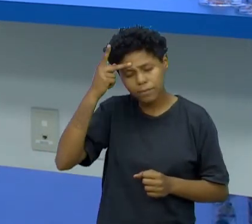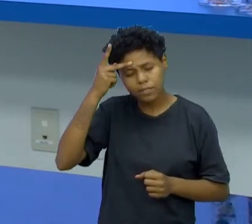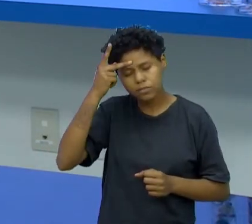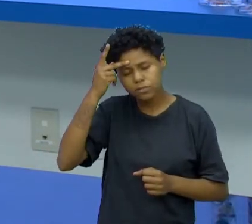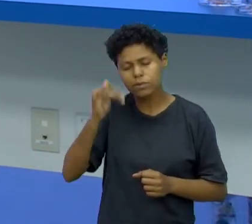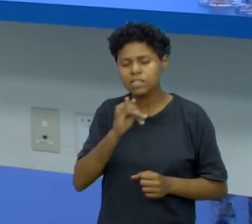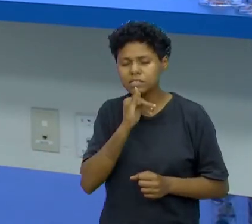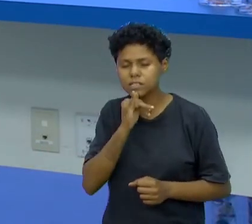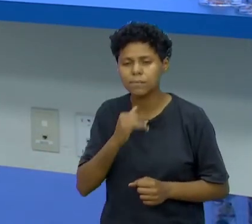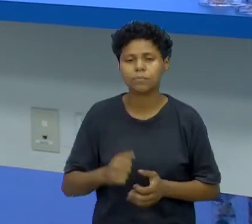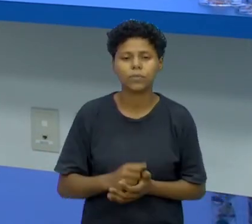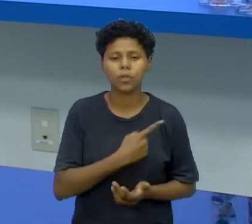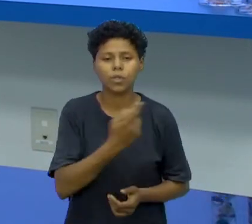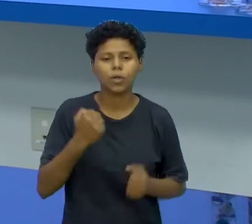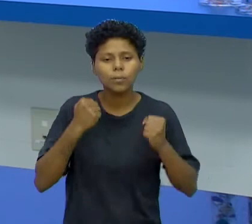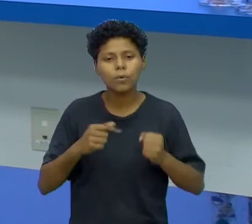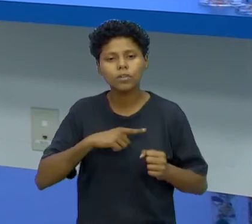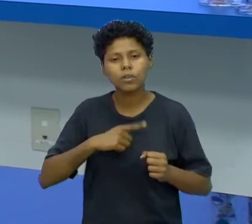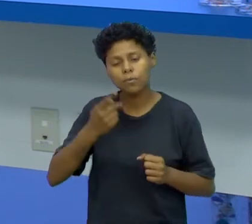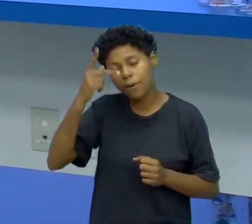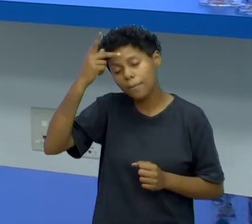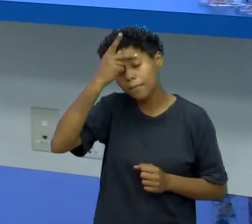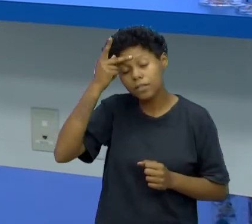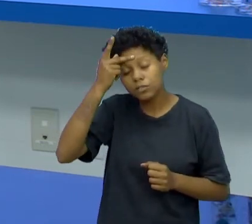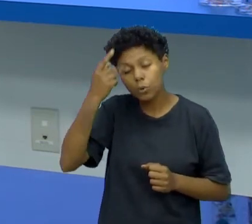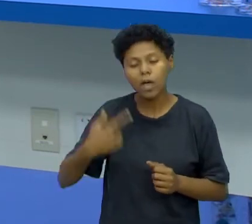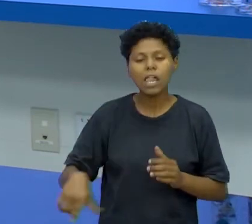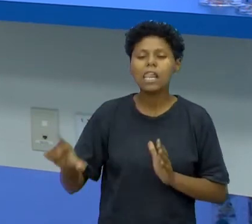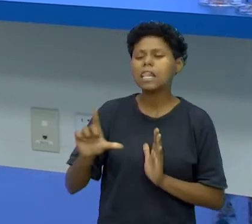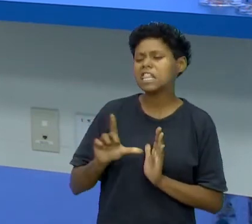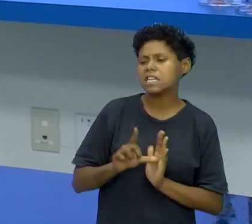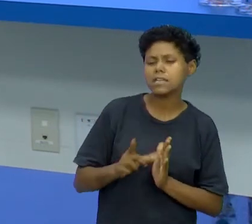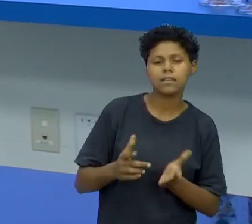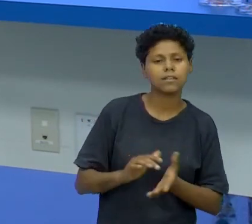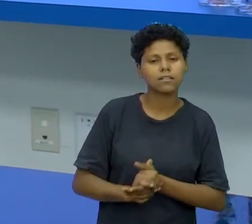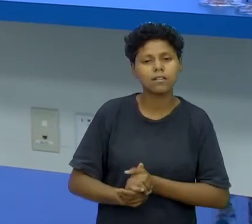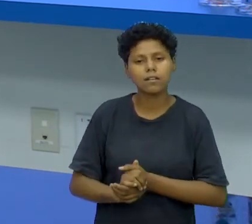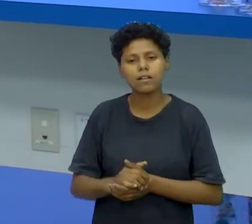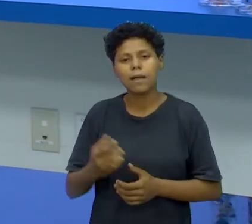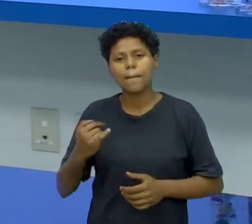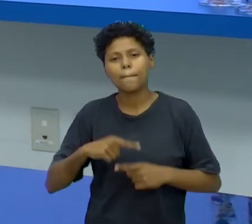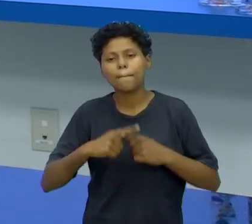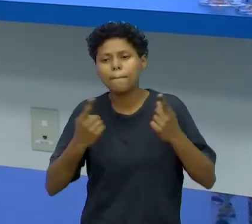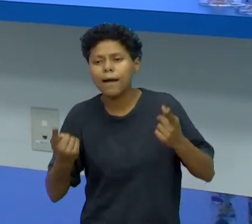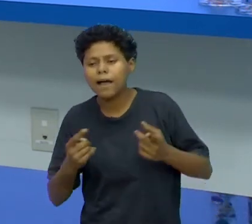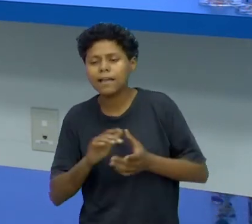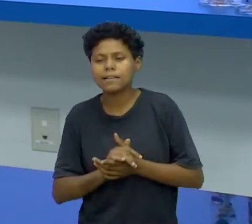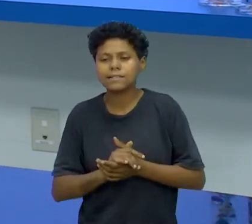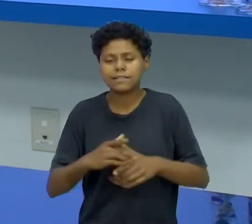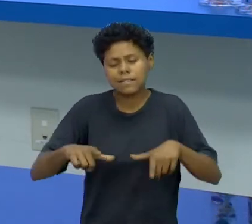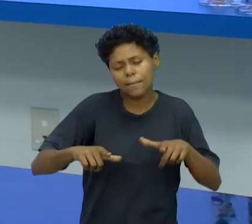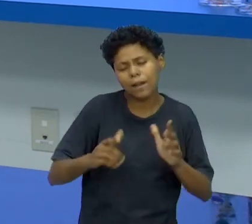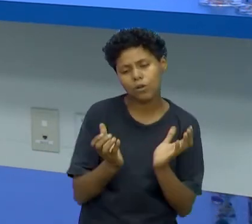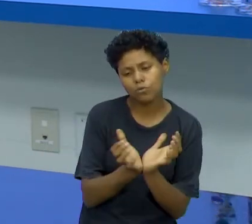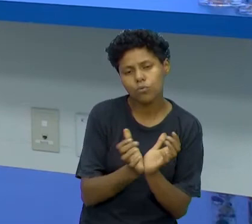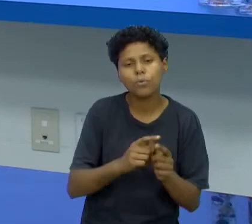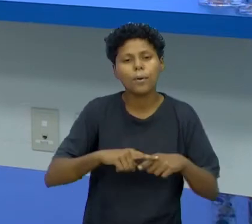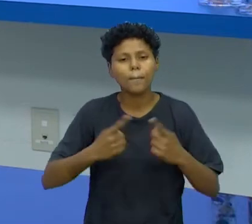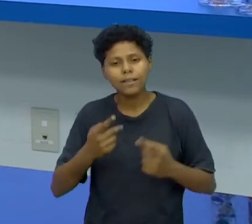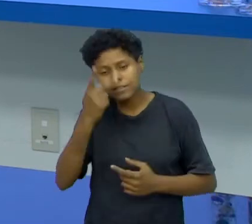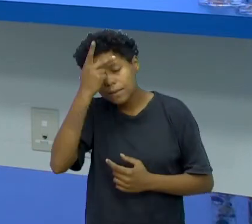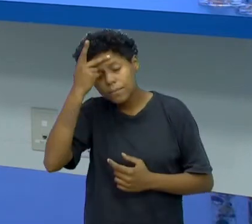uma relevância ali. Mas essa relevância ela só faz sentido se a construção social, como um arco, tiver